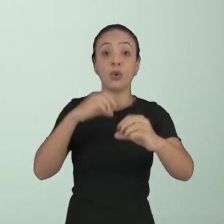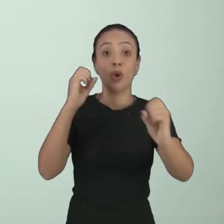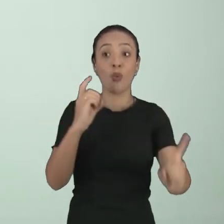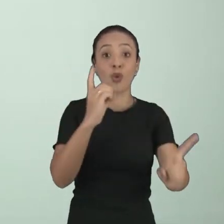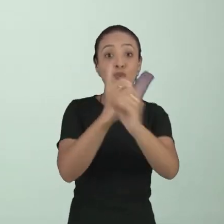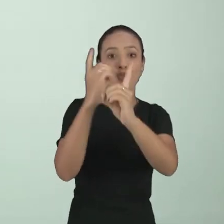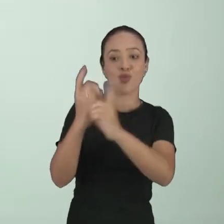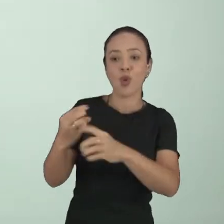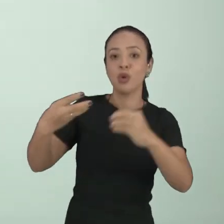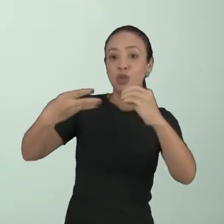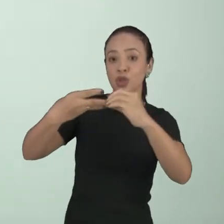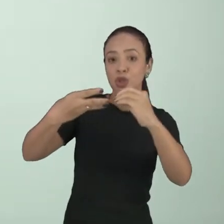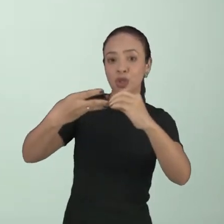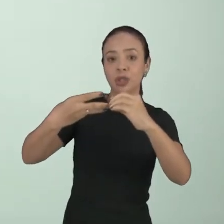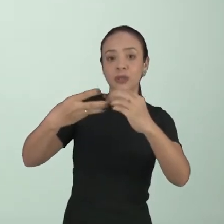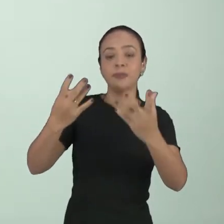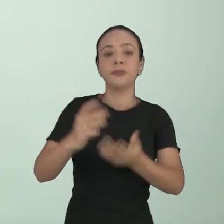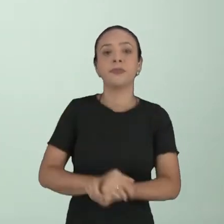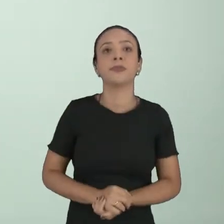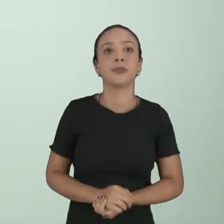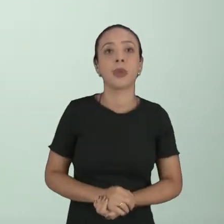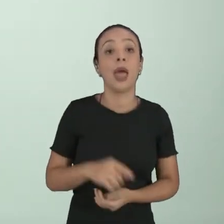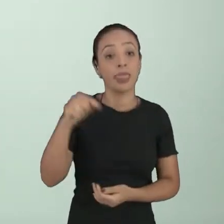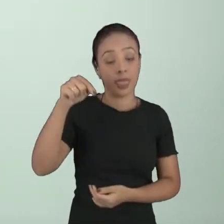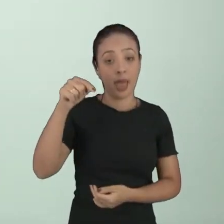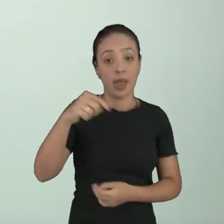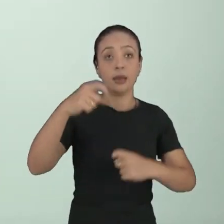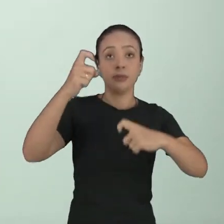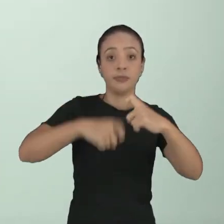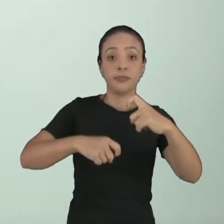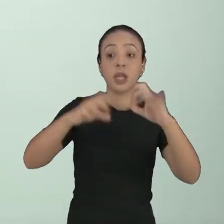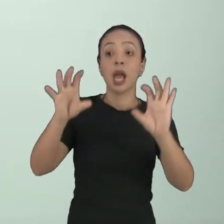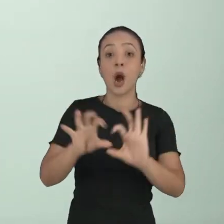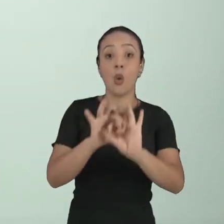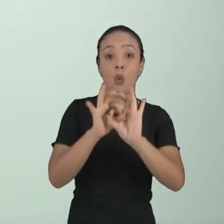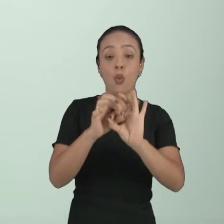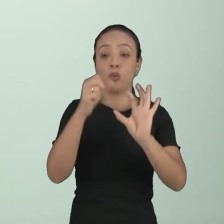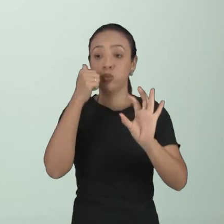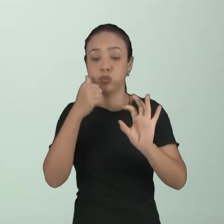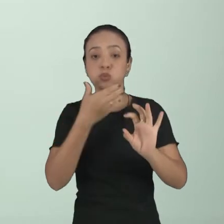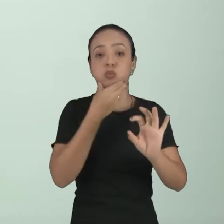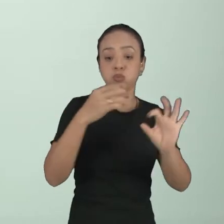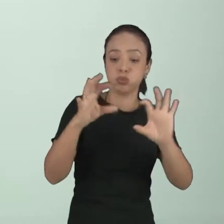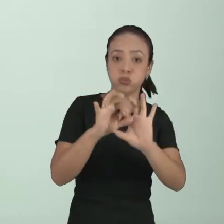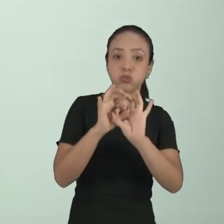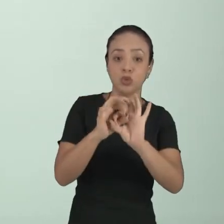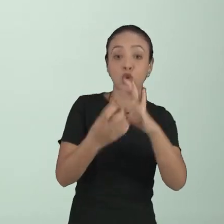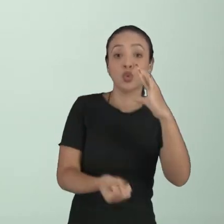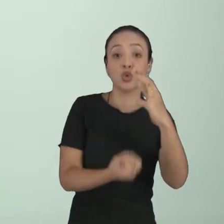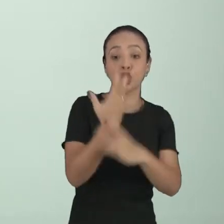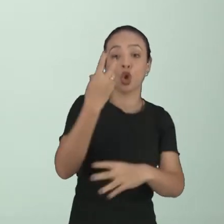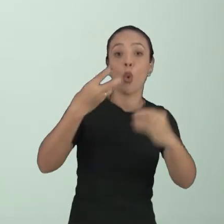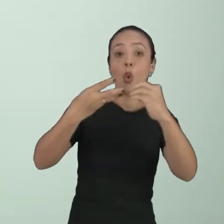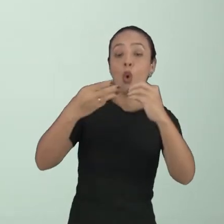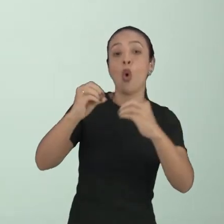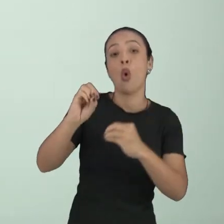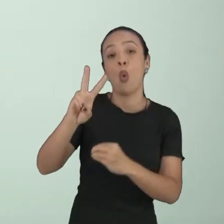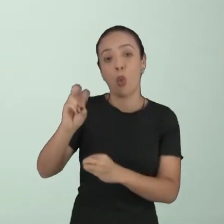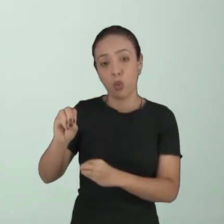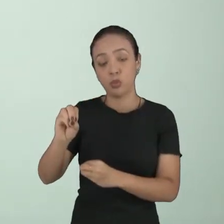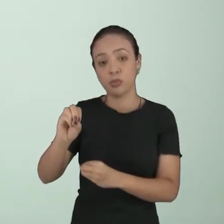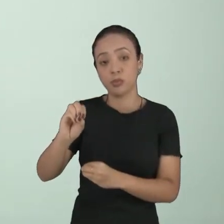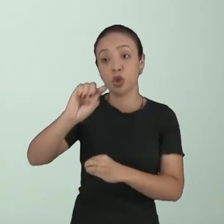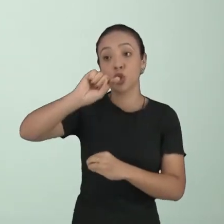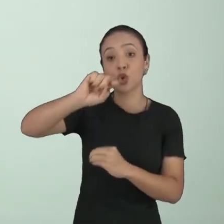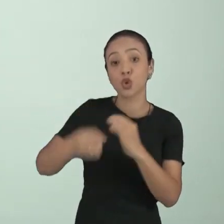células reprodutoras masculina e feminina, elas vão se fundir e formar uma célula-ovo, tá? Que vai formar um novo indivíduo.